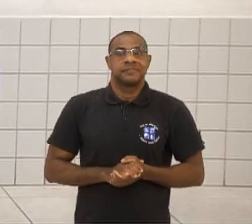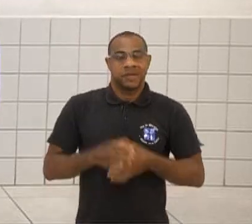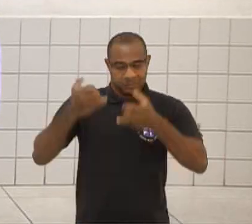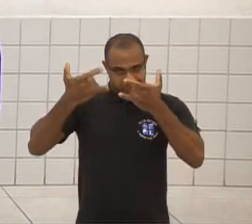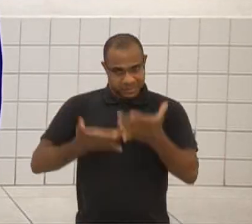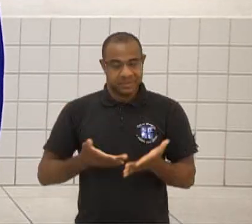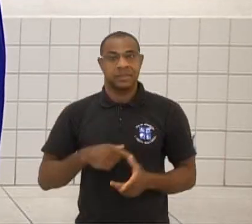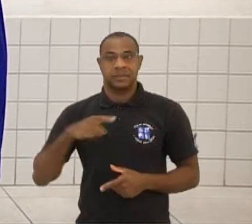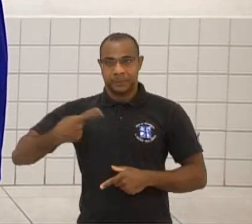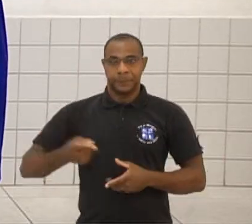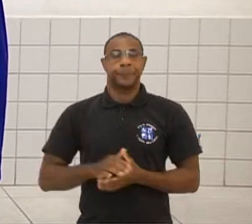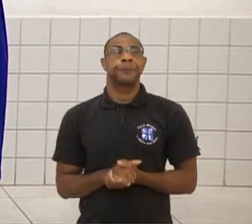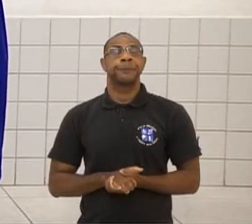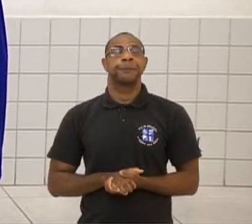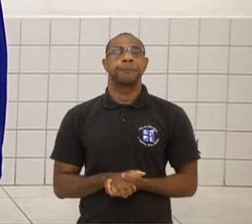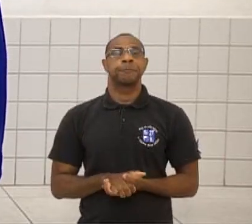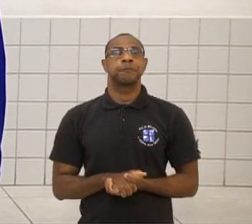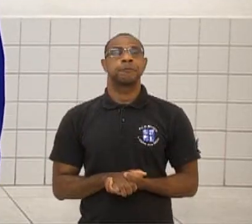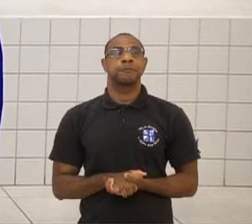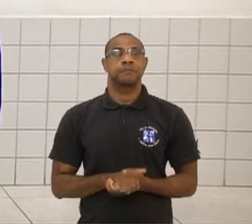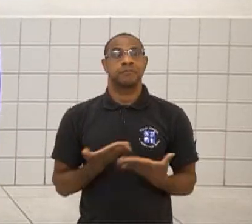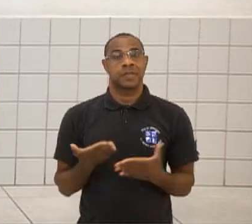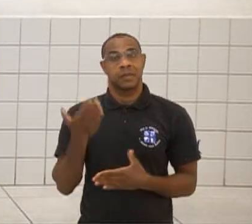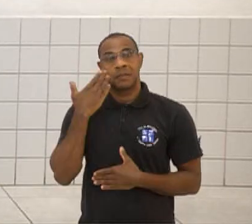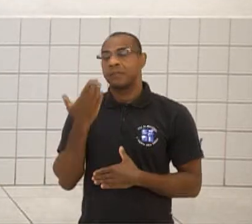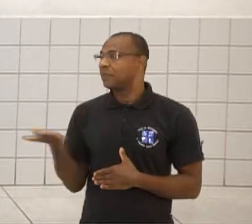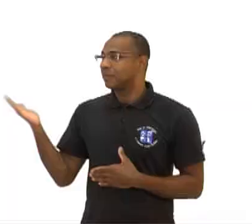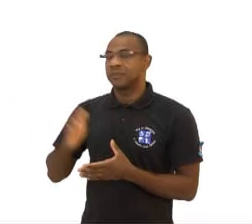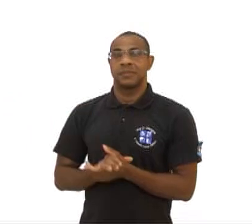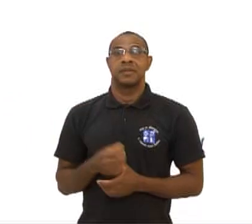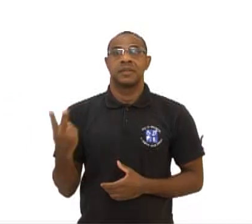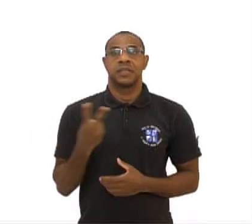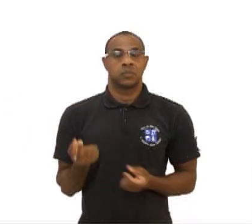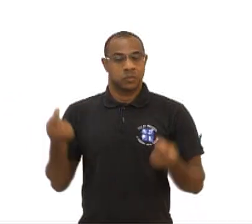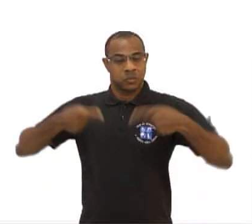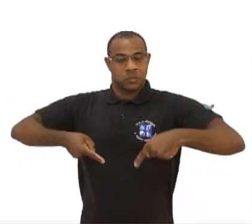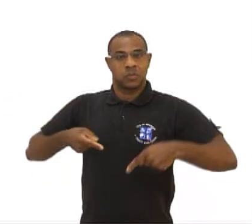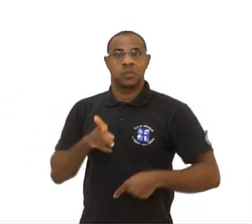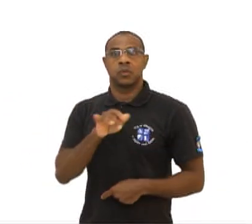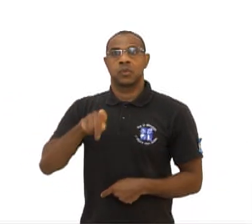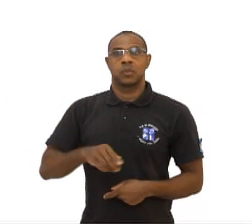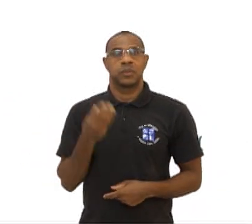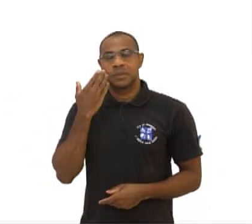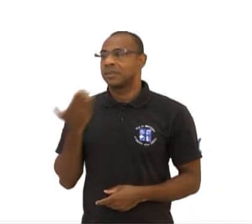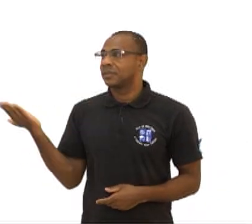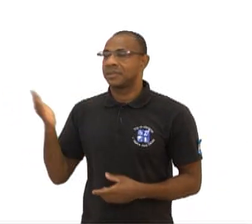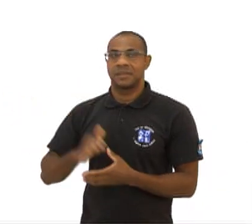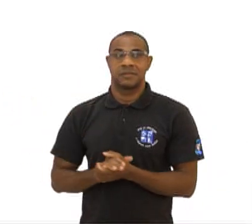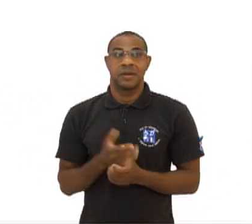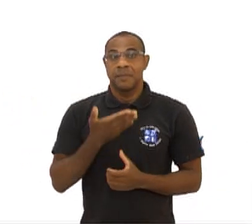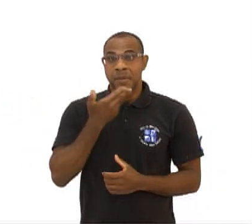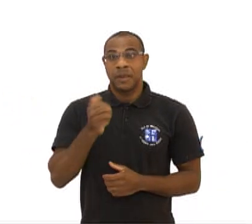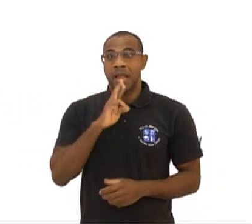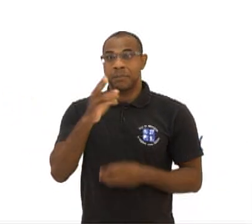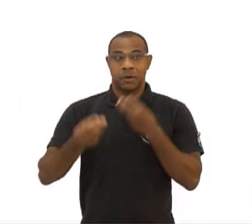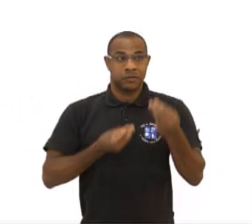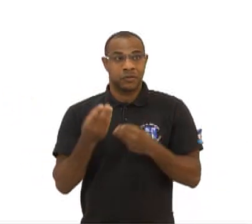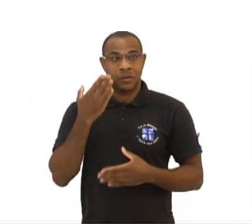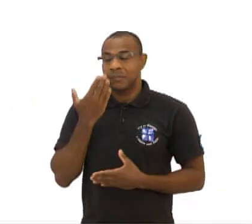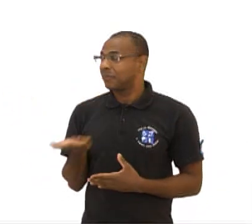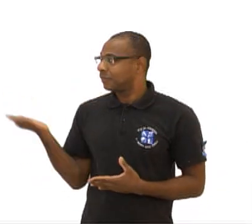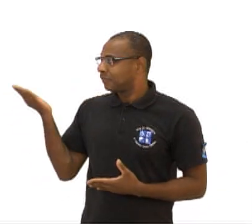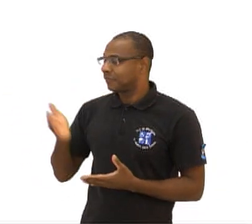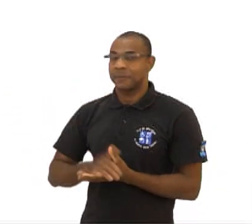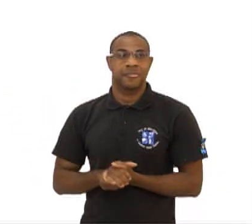aqui para lembrar. Vamos então para o nosso segundo quiz. Olha só, pessoal, vamos melhorar essa resposta aí, hein? Vai lá, Prof.